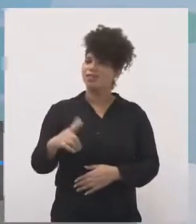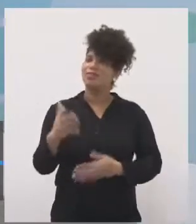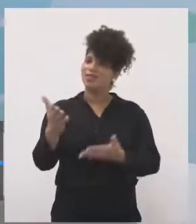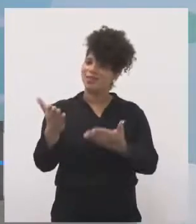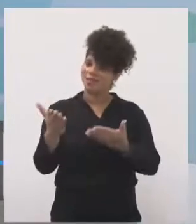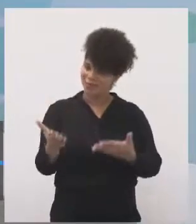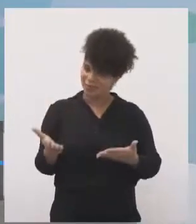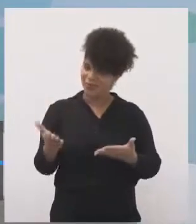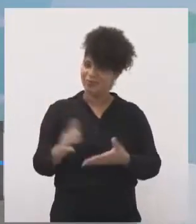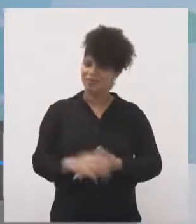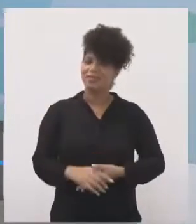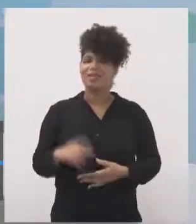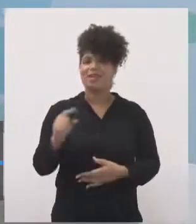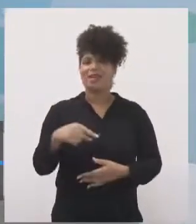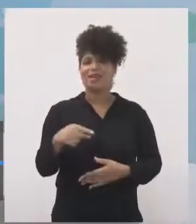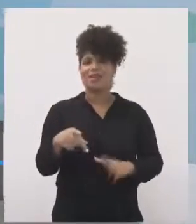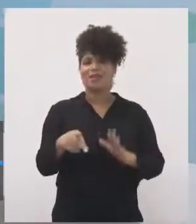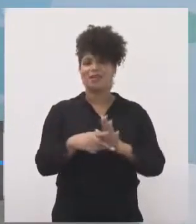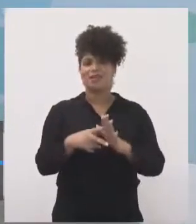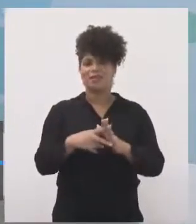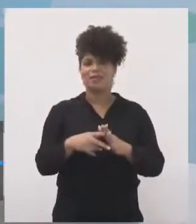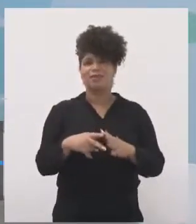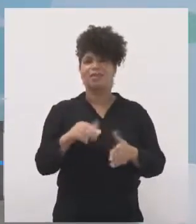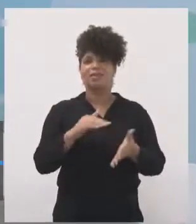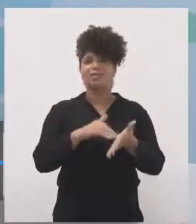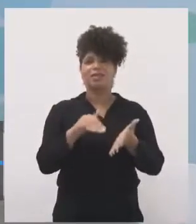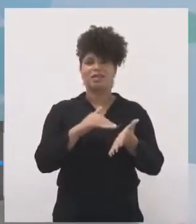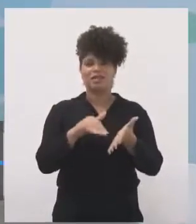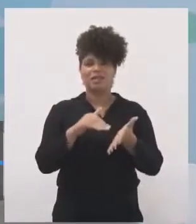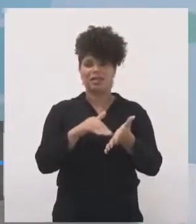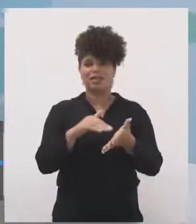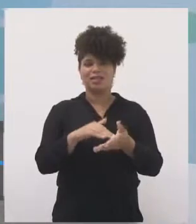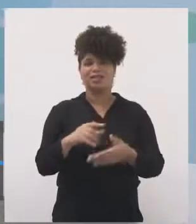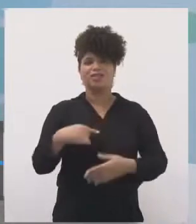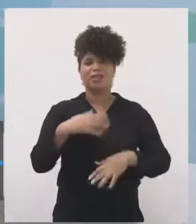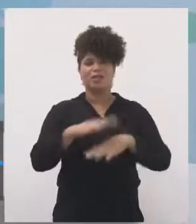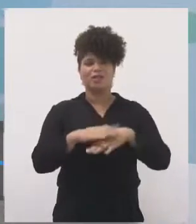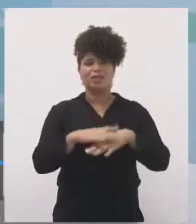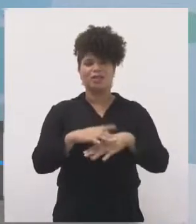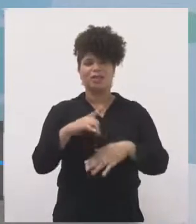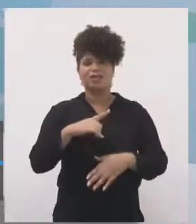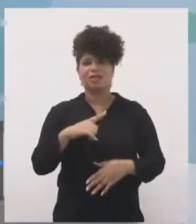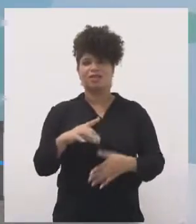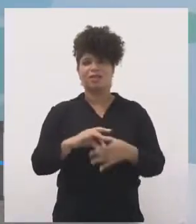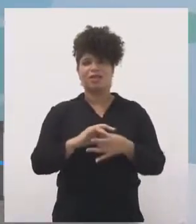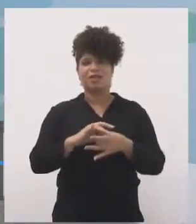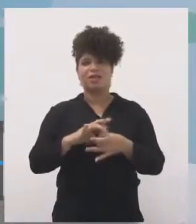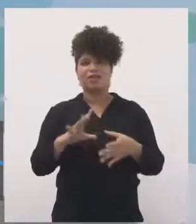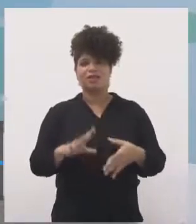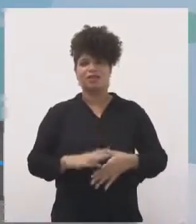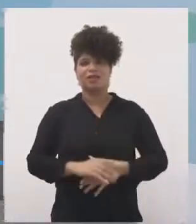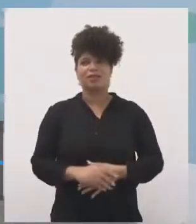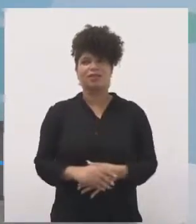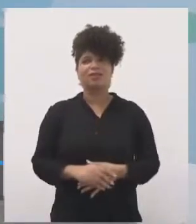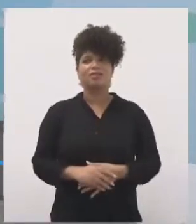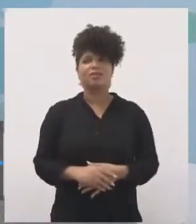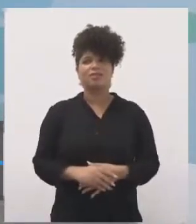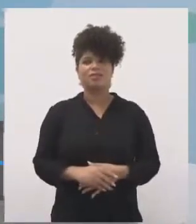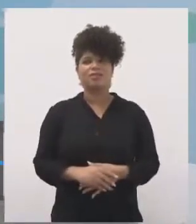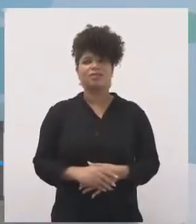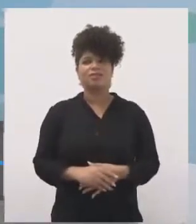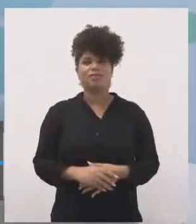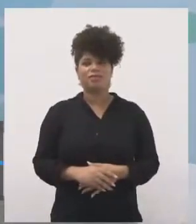super bem-vinda aqui na nossa Secretaria do Estado de São Paulo. Seja bem-vinda e as portas sempre abertas para você e para